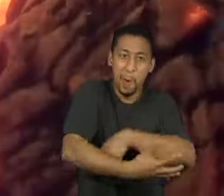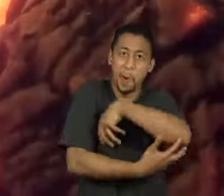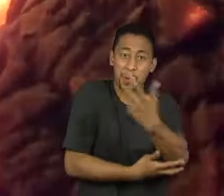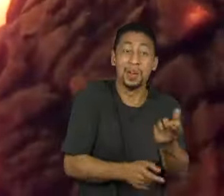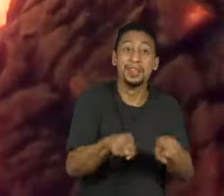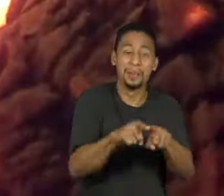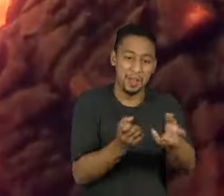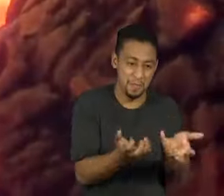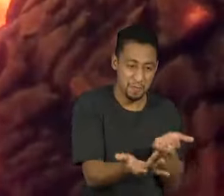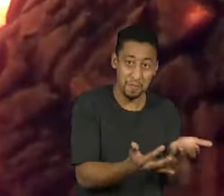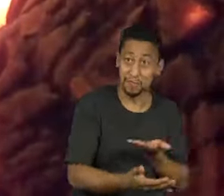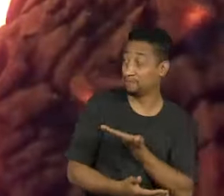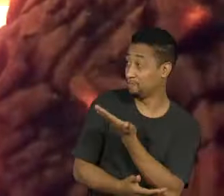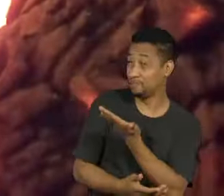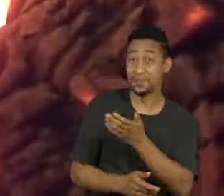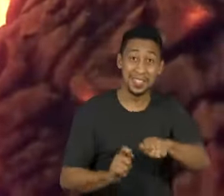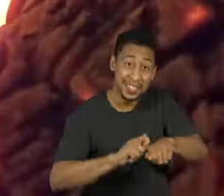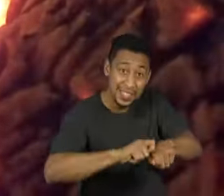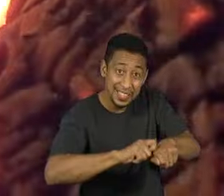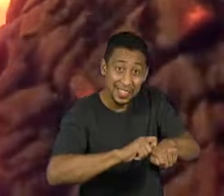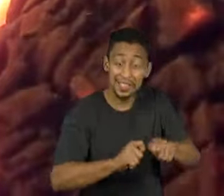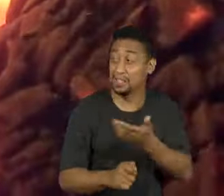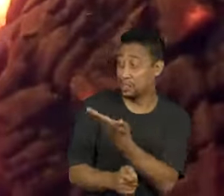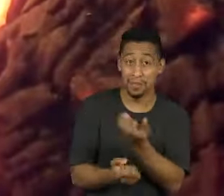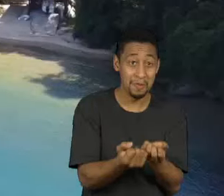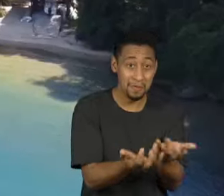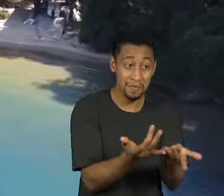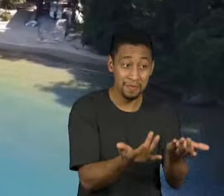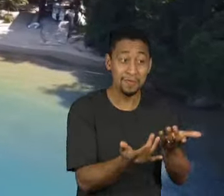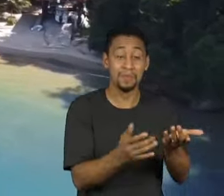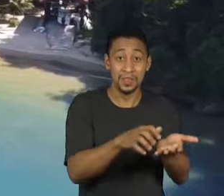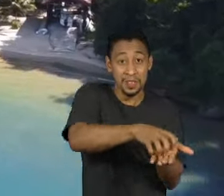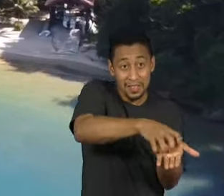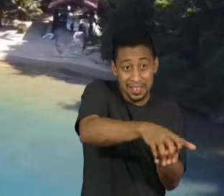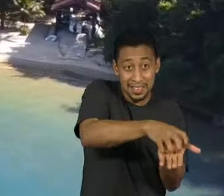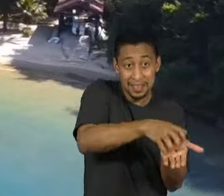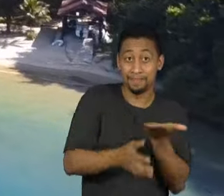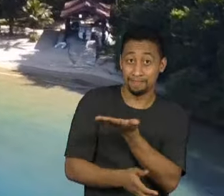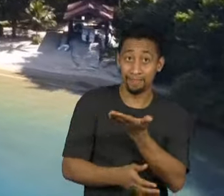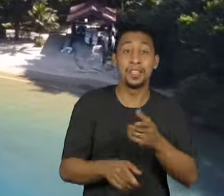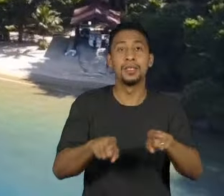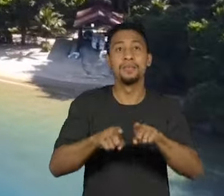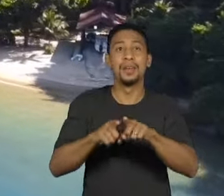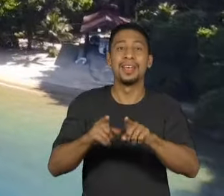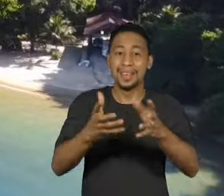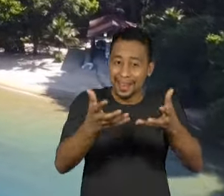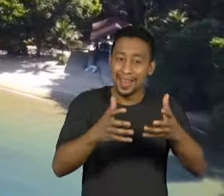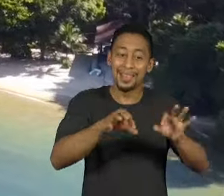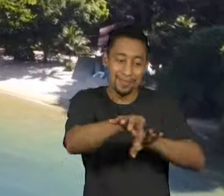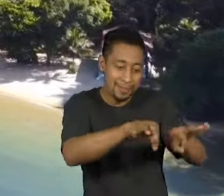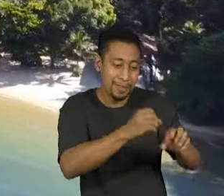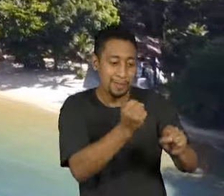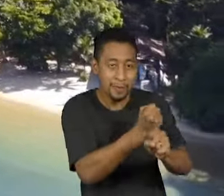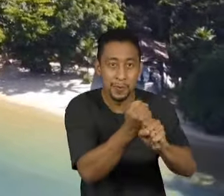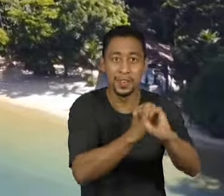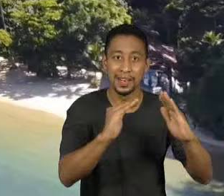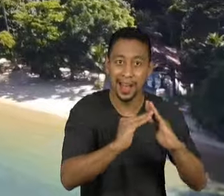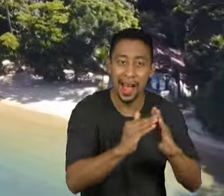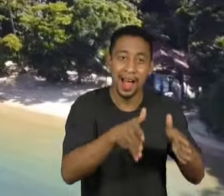nas regiões de Minas, e muita especulação imobiliária, expansão urbana, obras de infraestrutura, obras